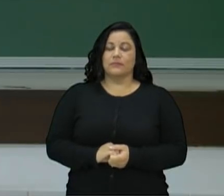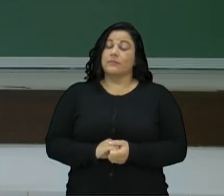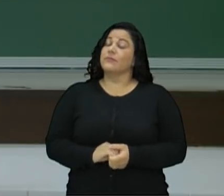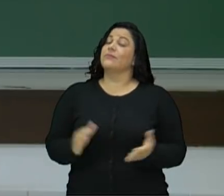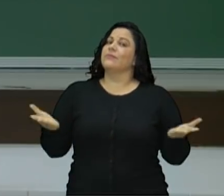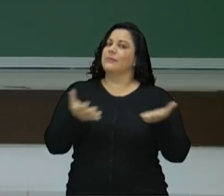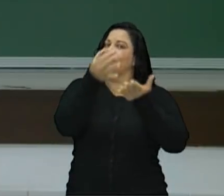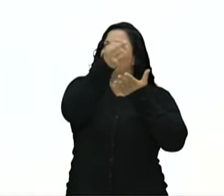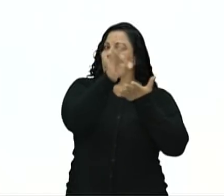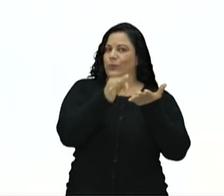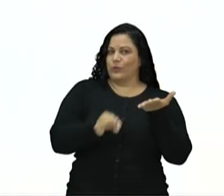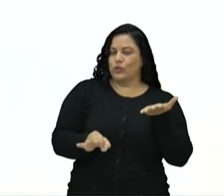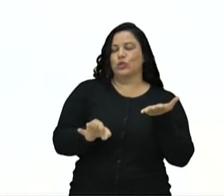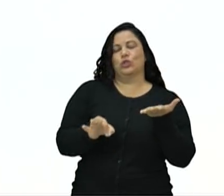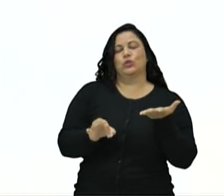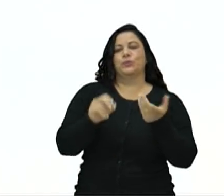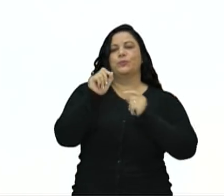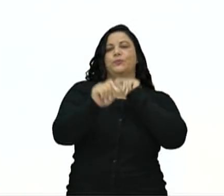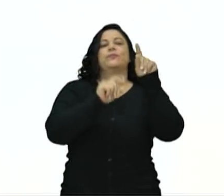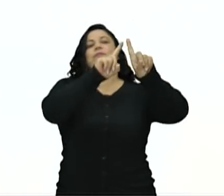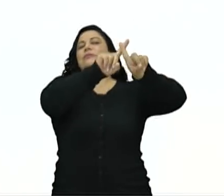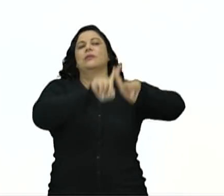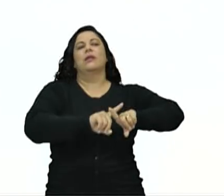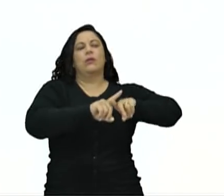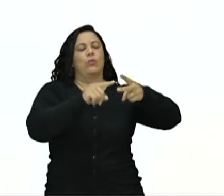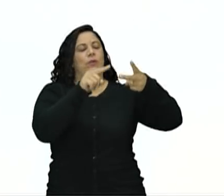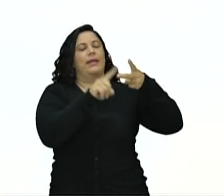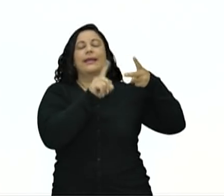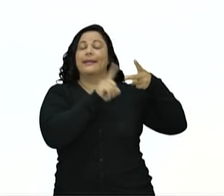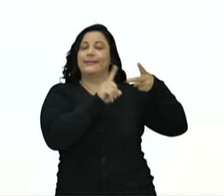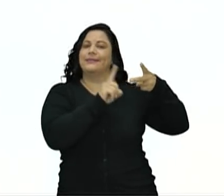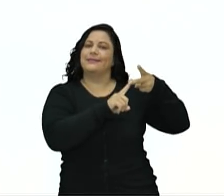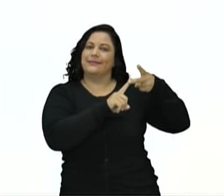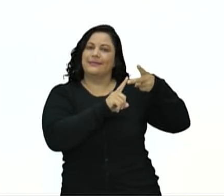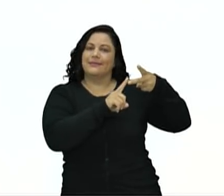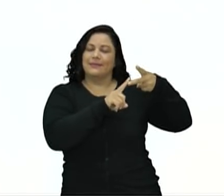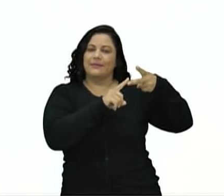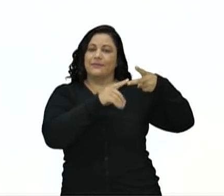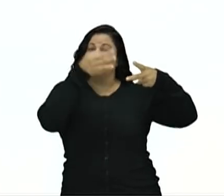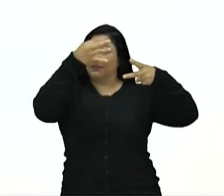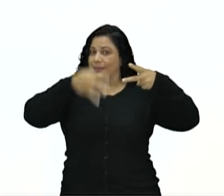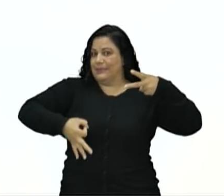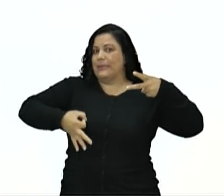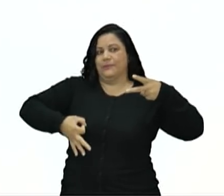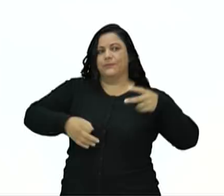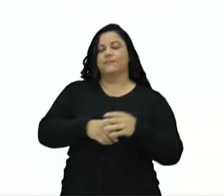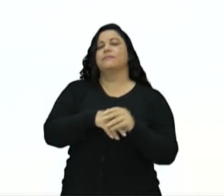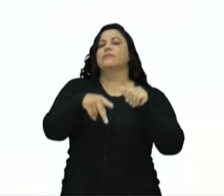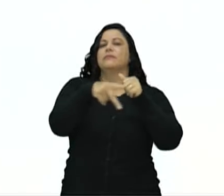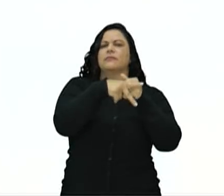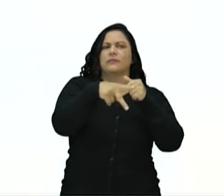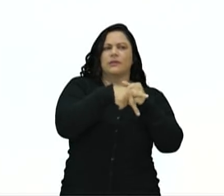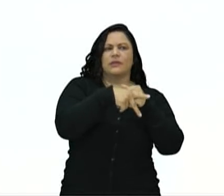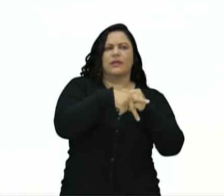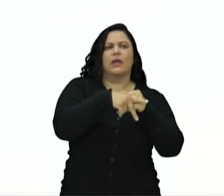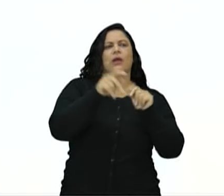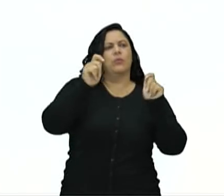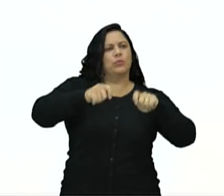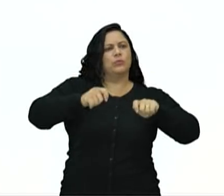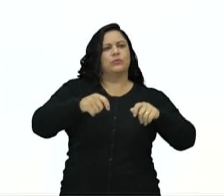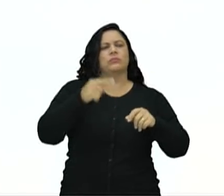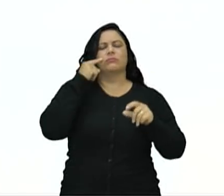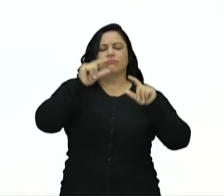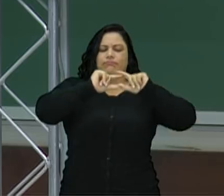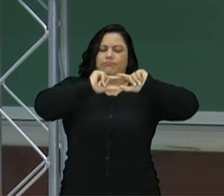Corrigindo então, o pessoal assinou quem marcou a segunda possibilidade como alternativa correta, né? Os verbos estão no pretérito imperfeito do